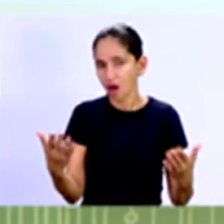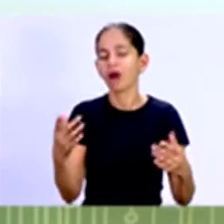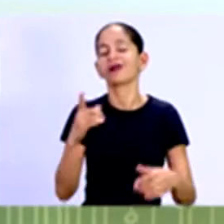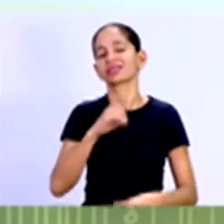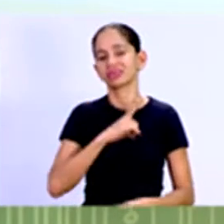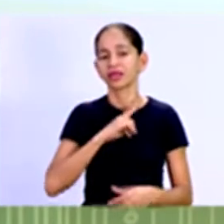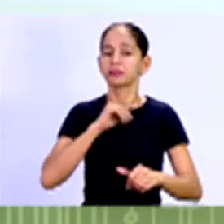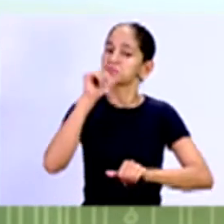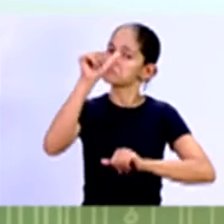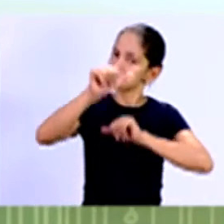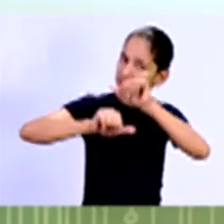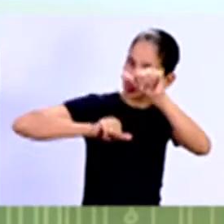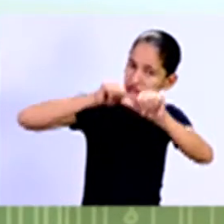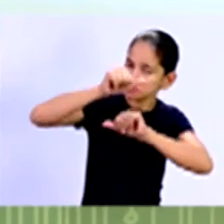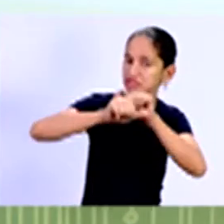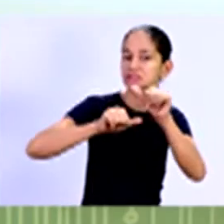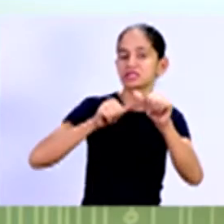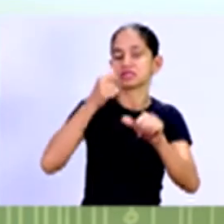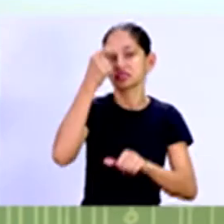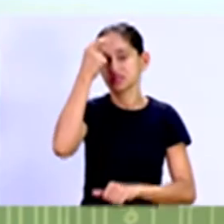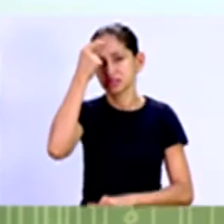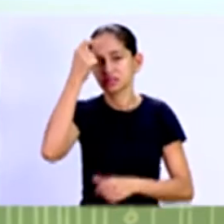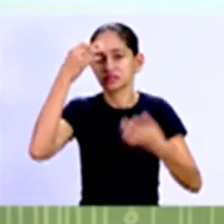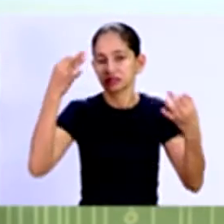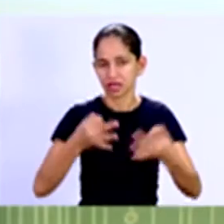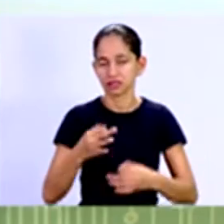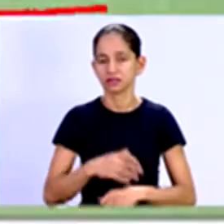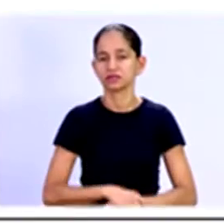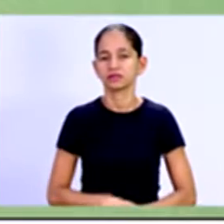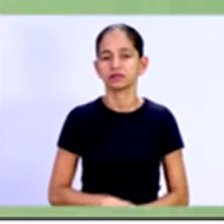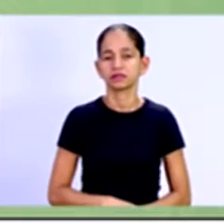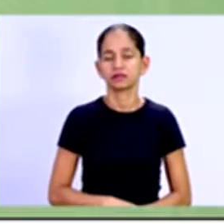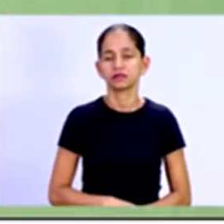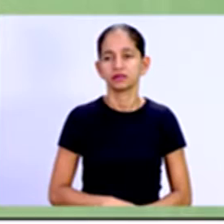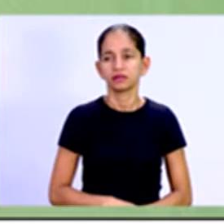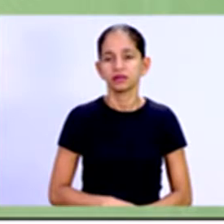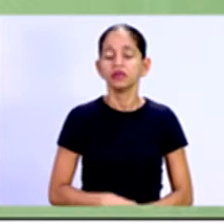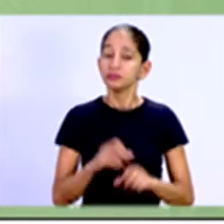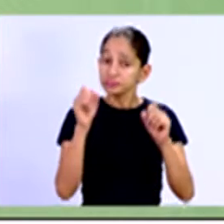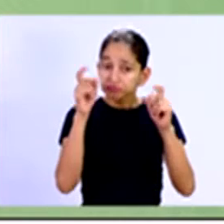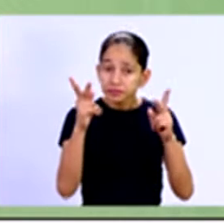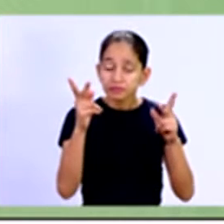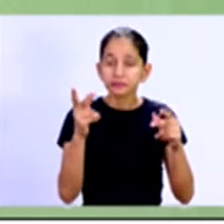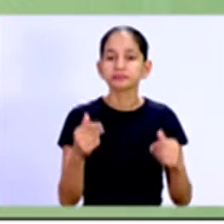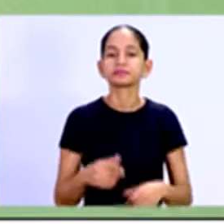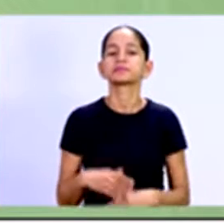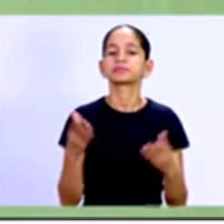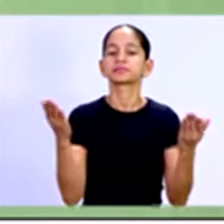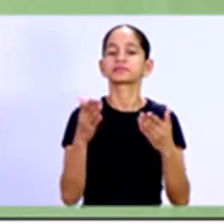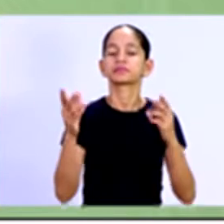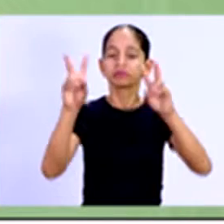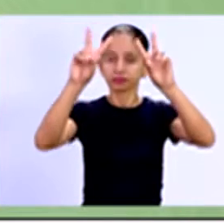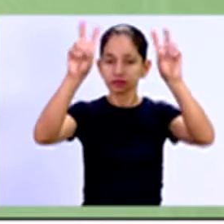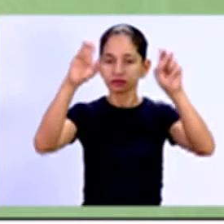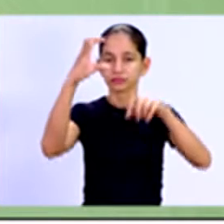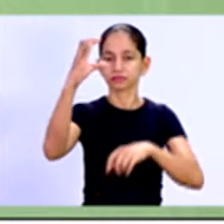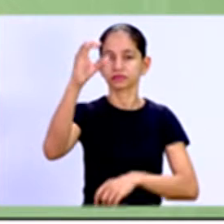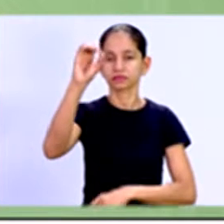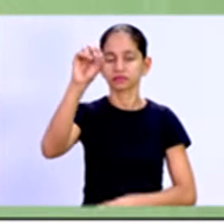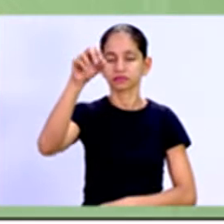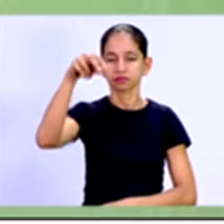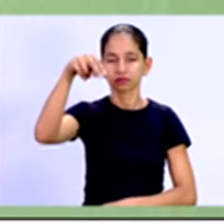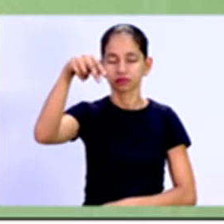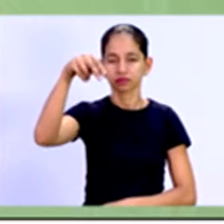Essas mudanças na moralidade e na ética, ok? Então vamos para as nossas concepções